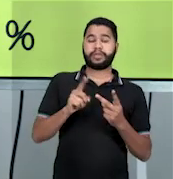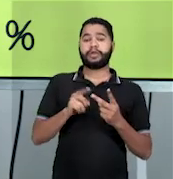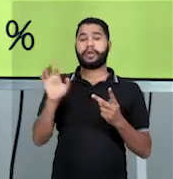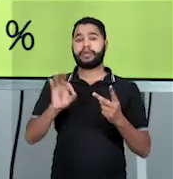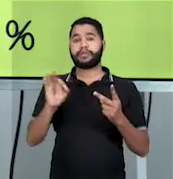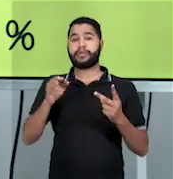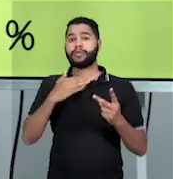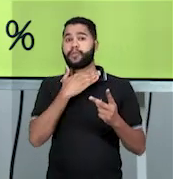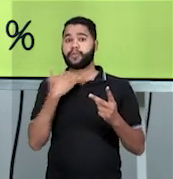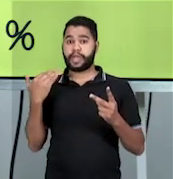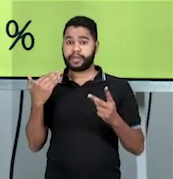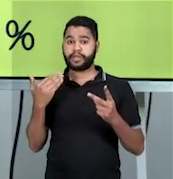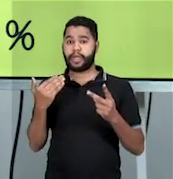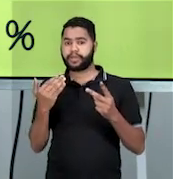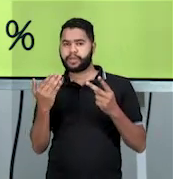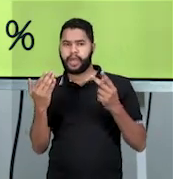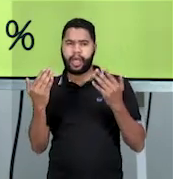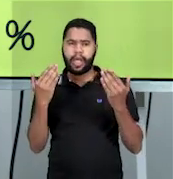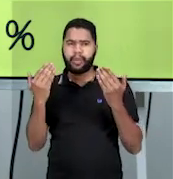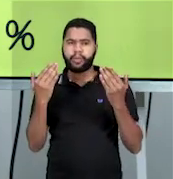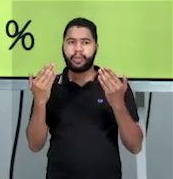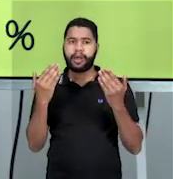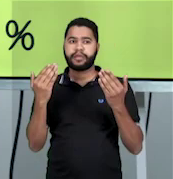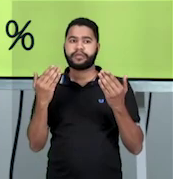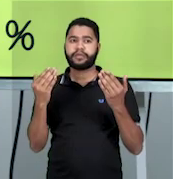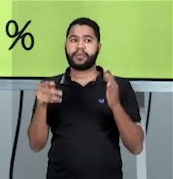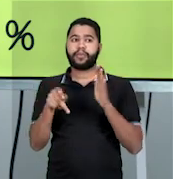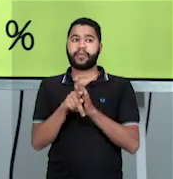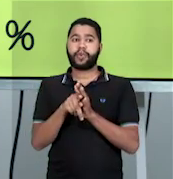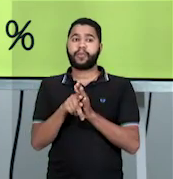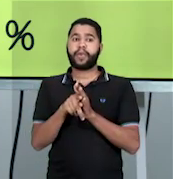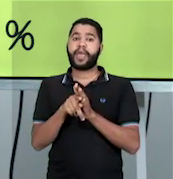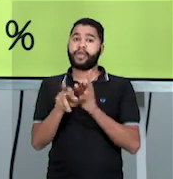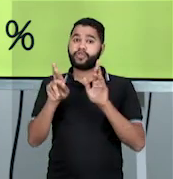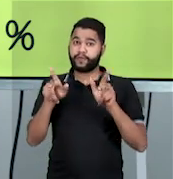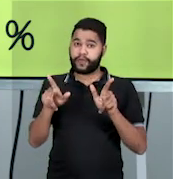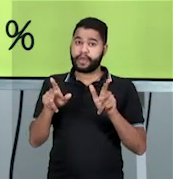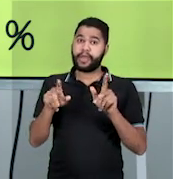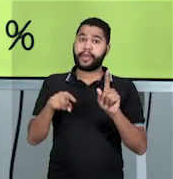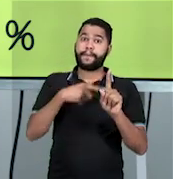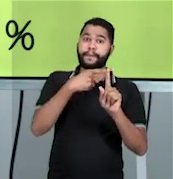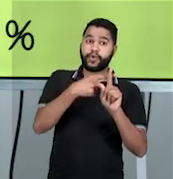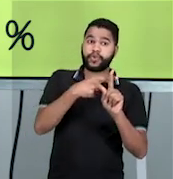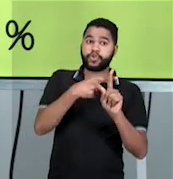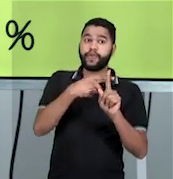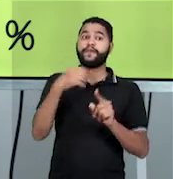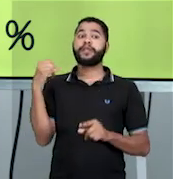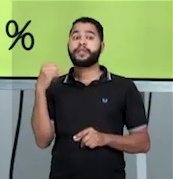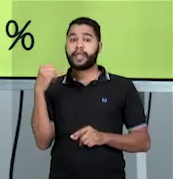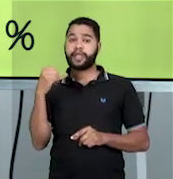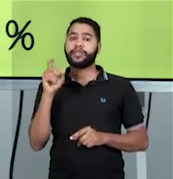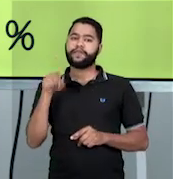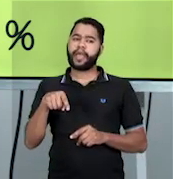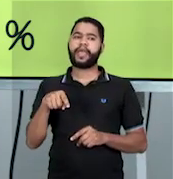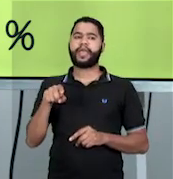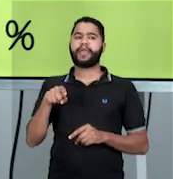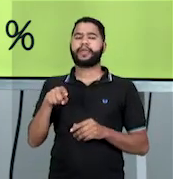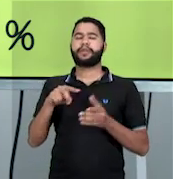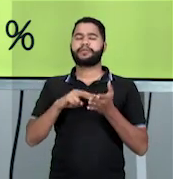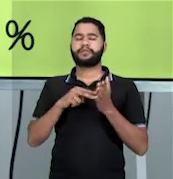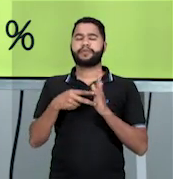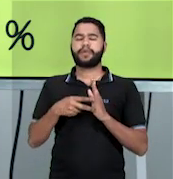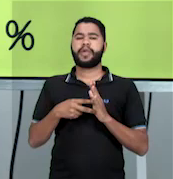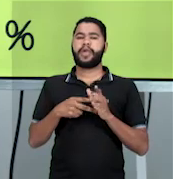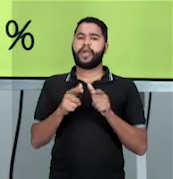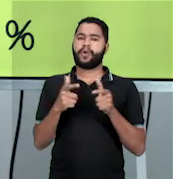dos dois, para entender como está o crescimento dessa população, se ela está positiva, se ela está negativa, Ou seja, a gente vai fazer